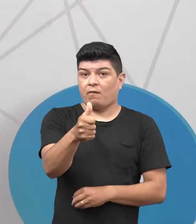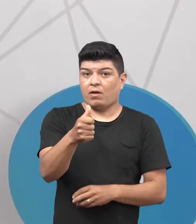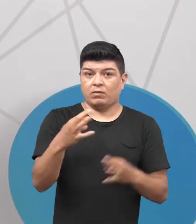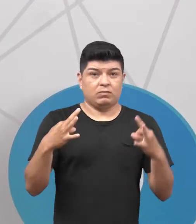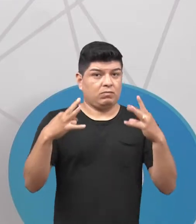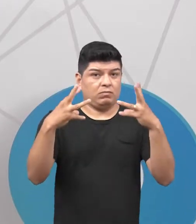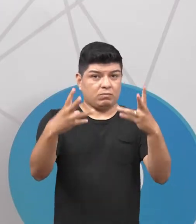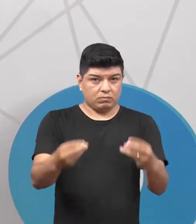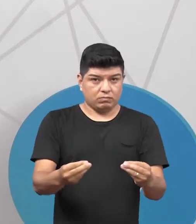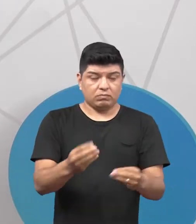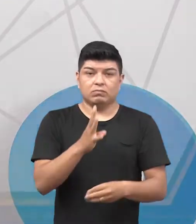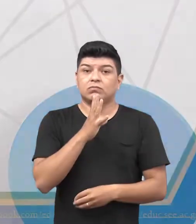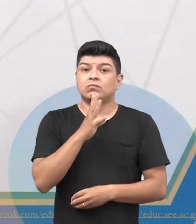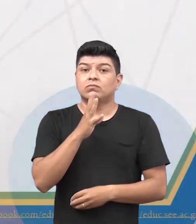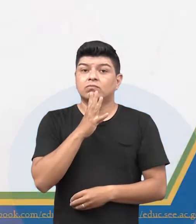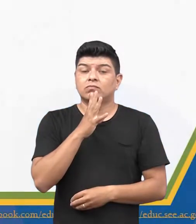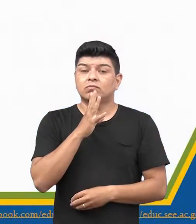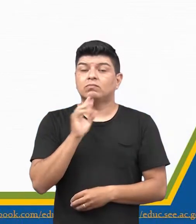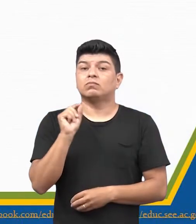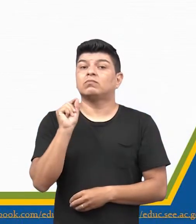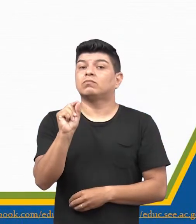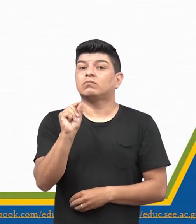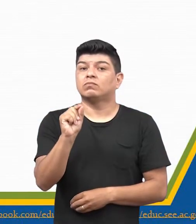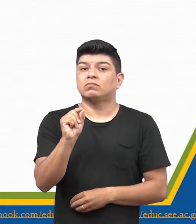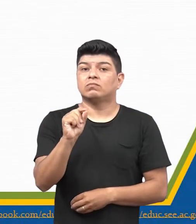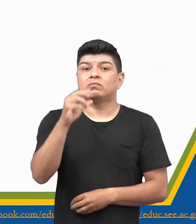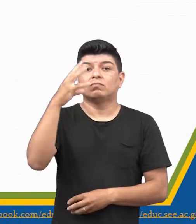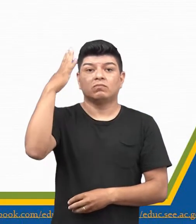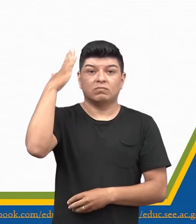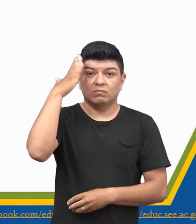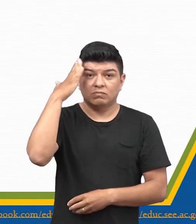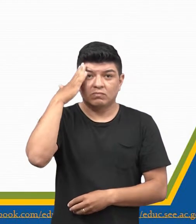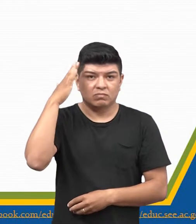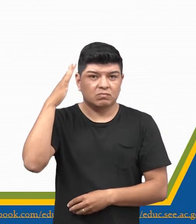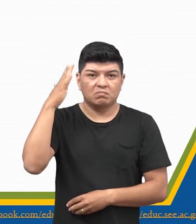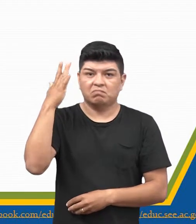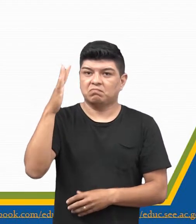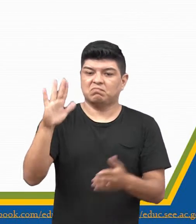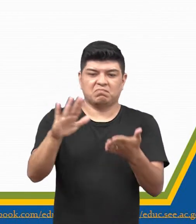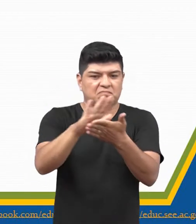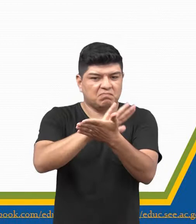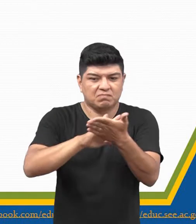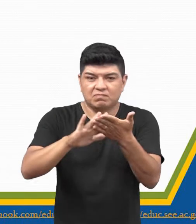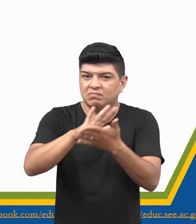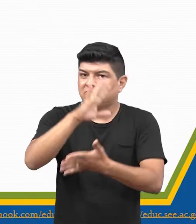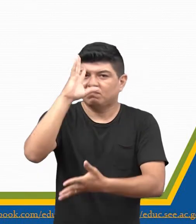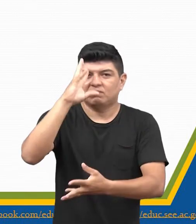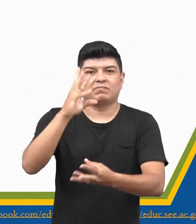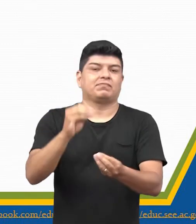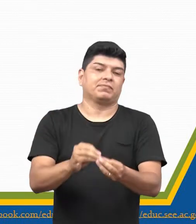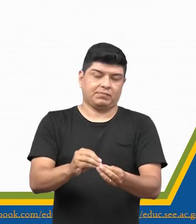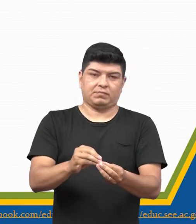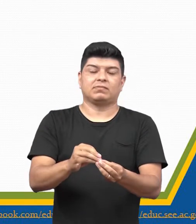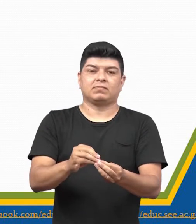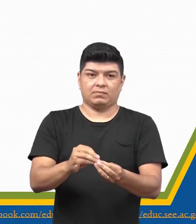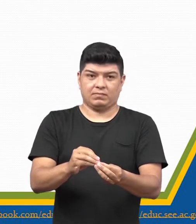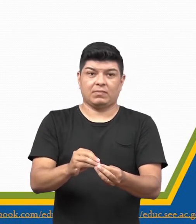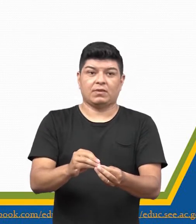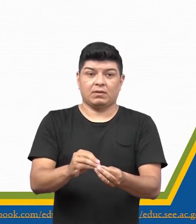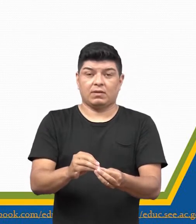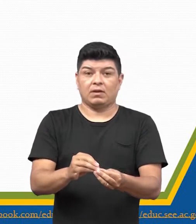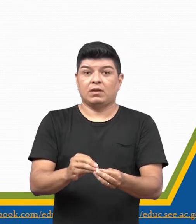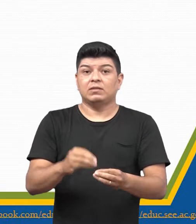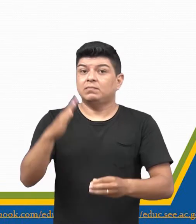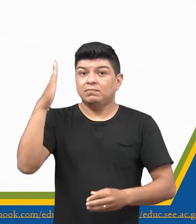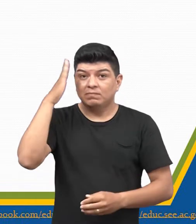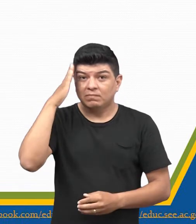mundo filosófico, que é: só sei que nada sei. O fato de saber isso me